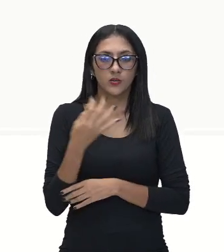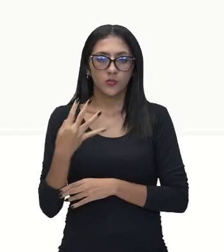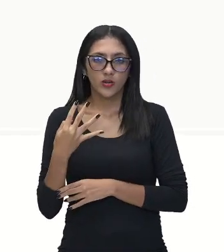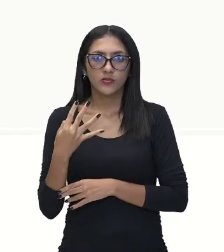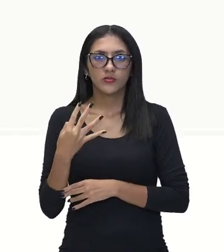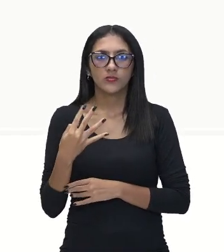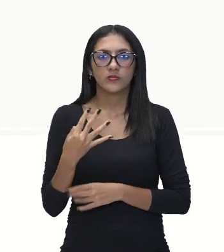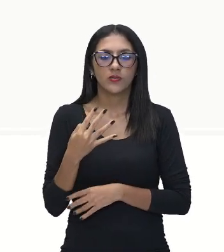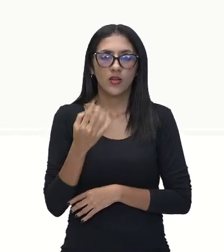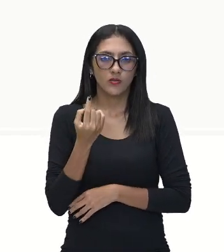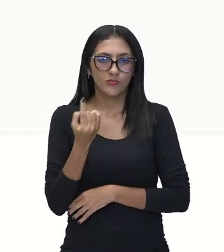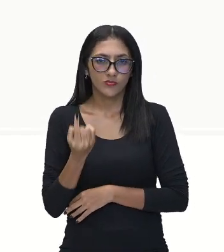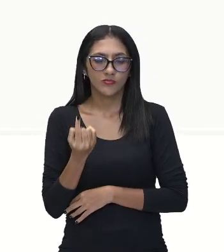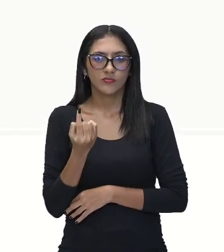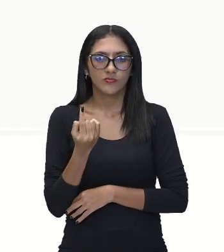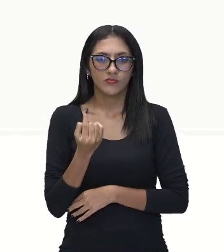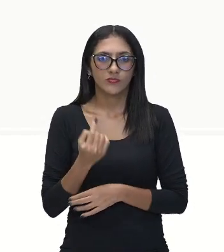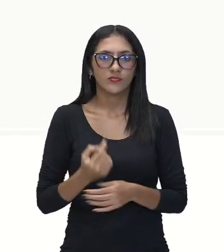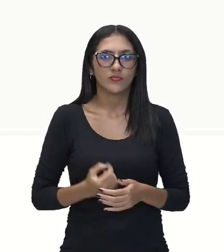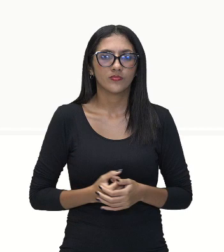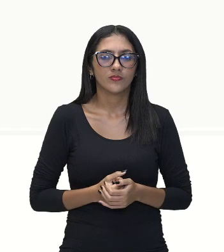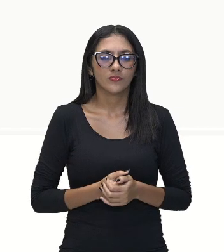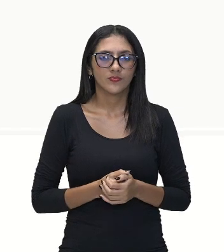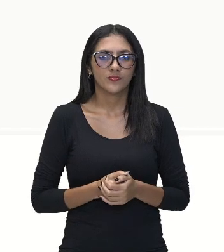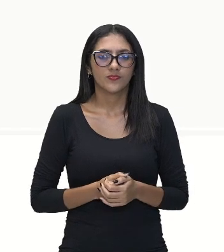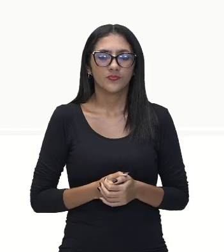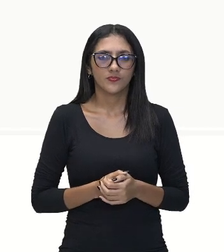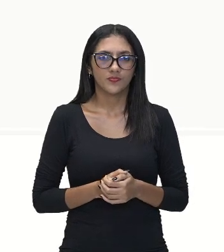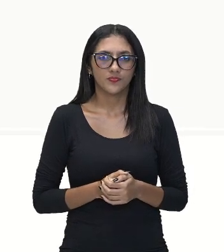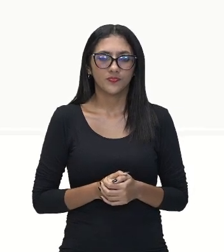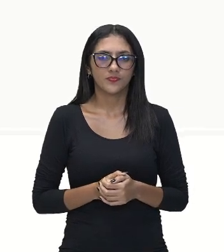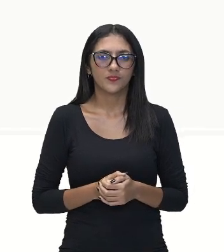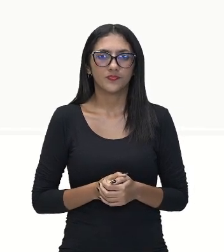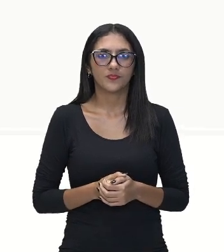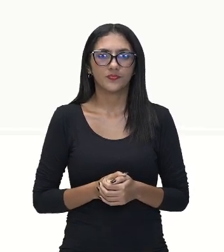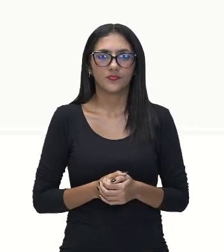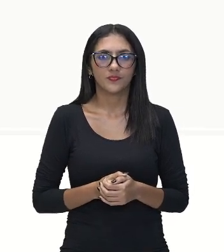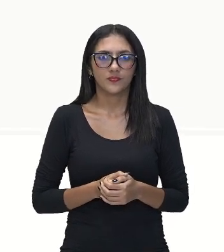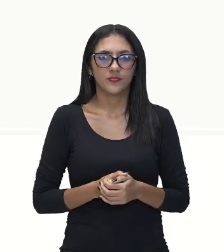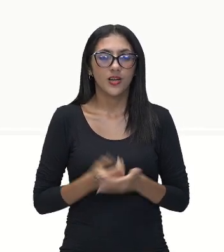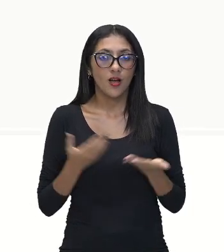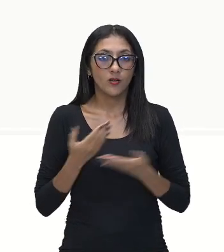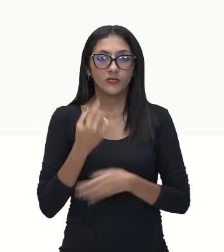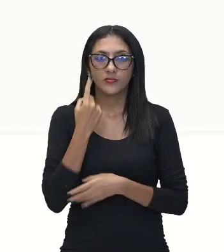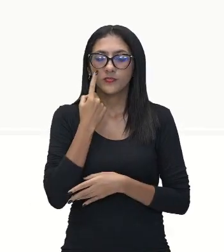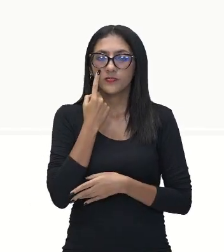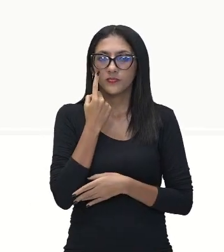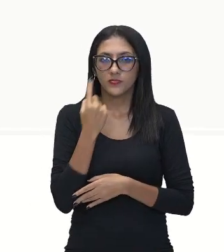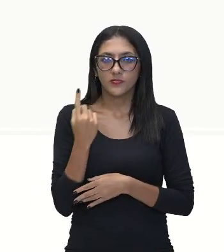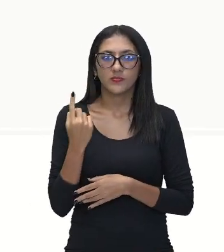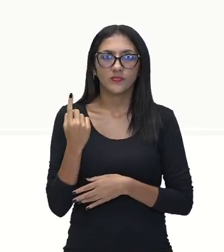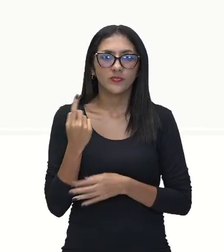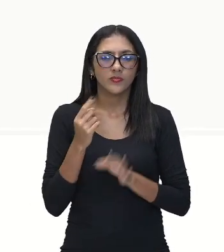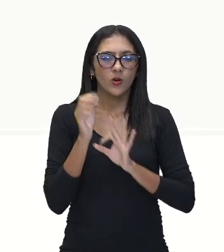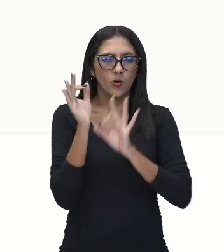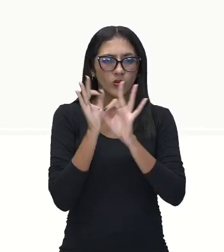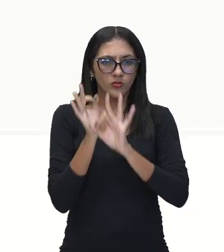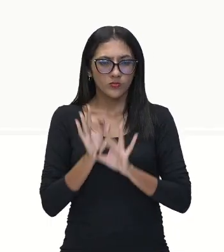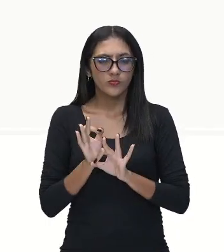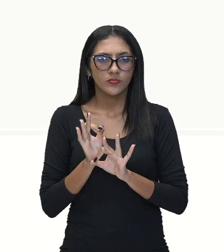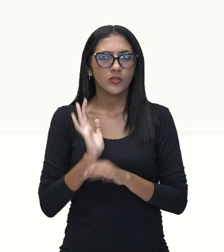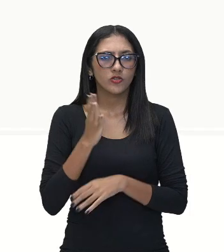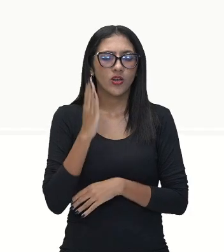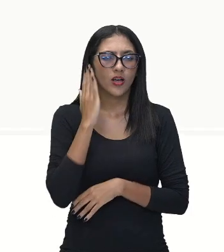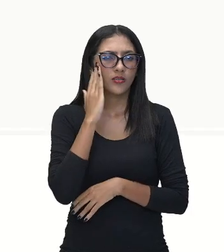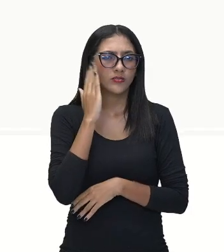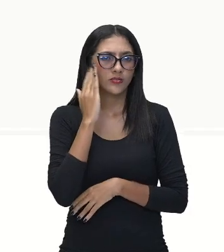1 vou apenas colocar um Tá bom agora é o seguinte ó olha pro que nós temos aqui ó que nós já sabemos que